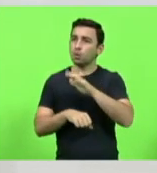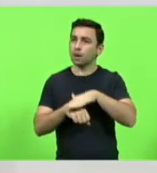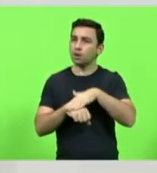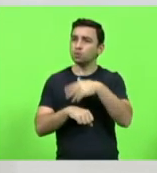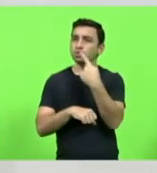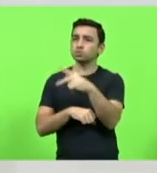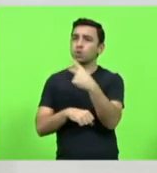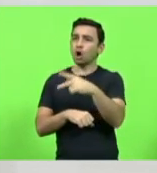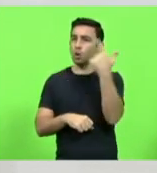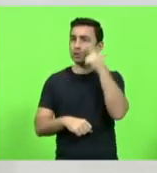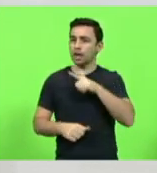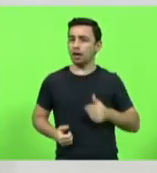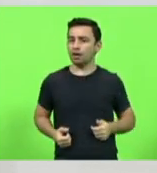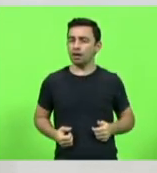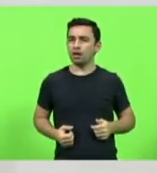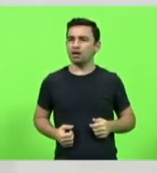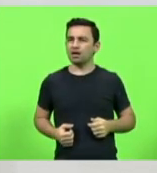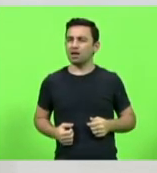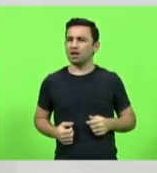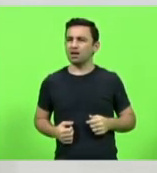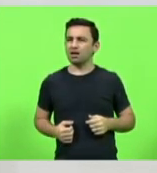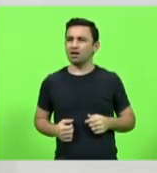mediador,